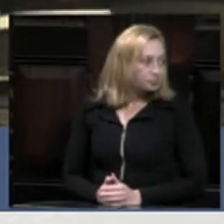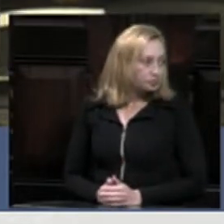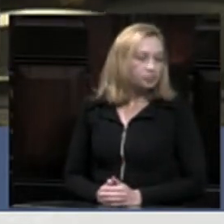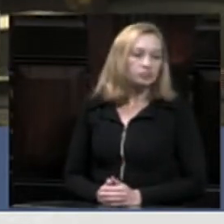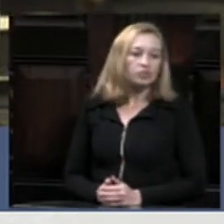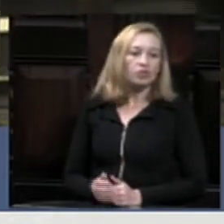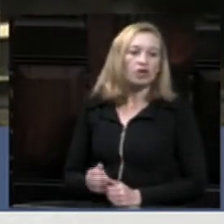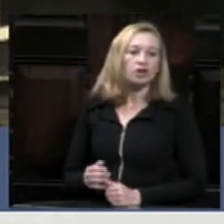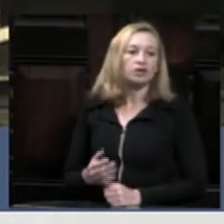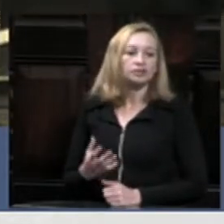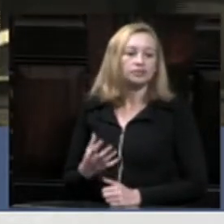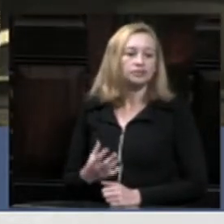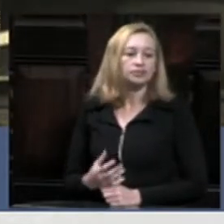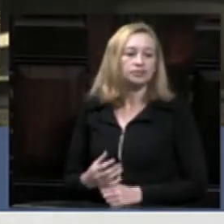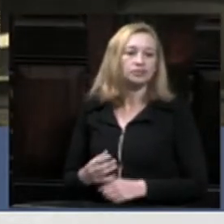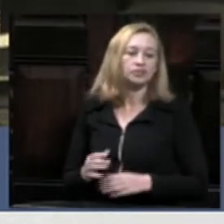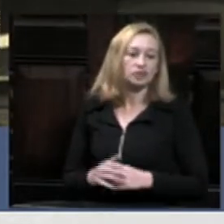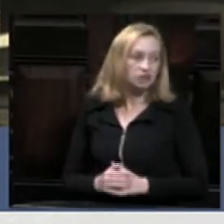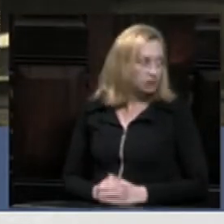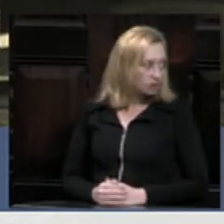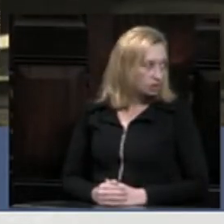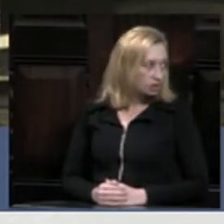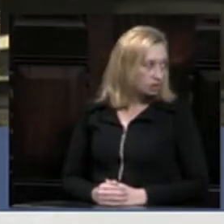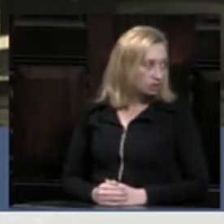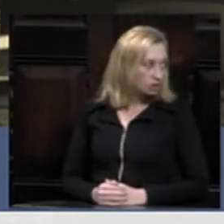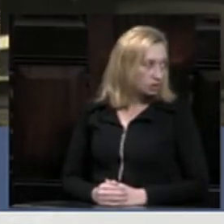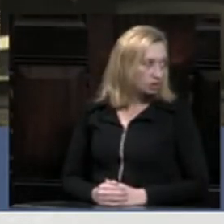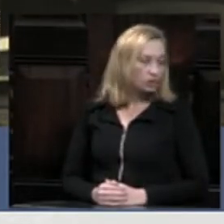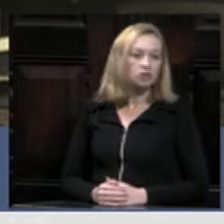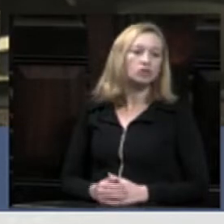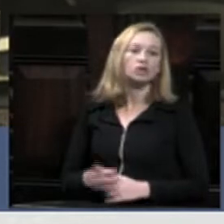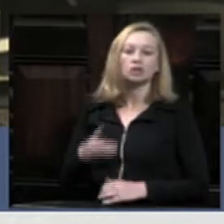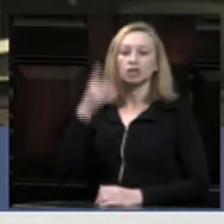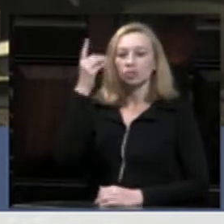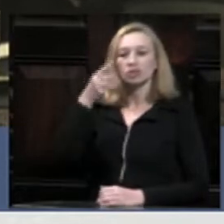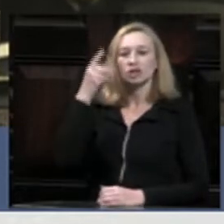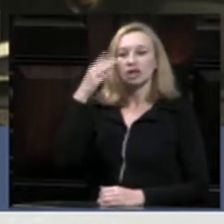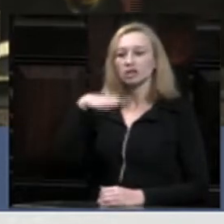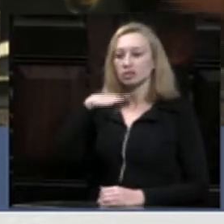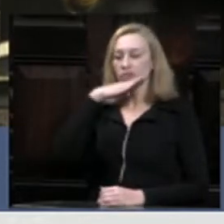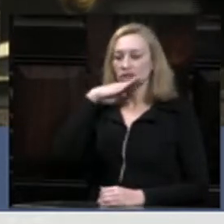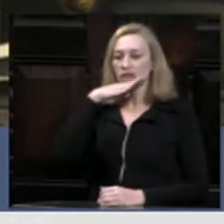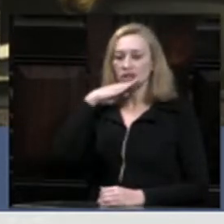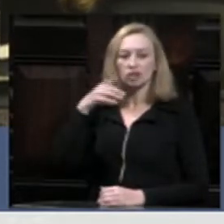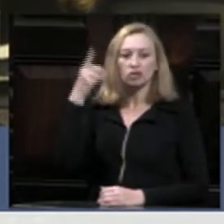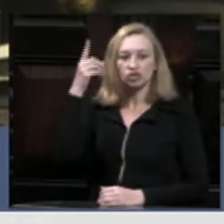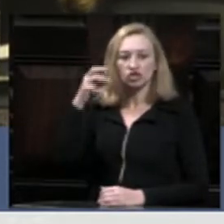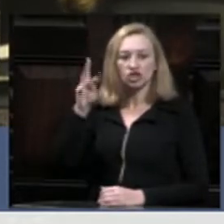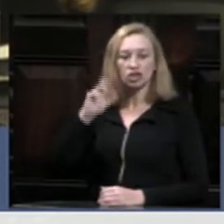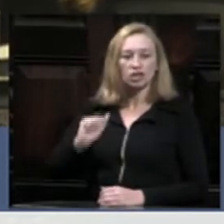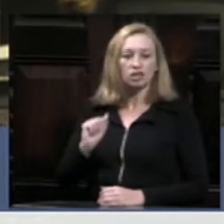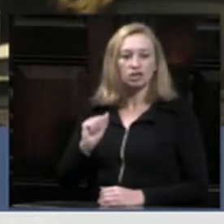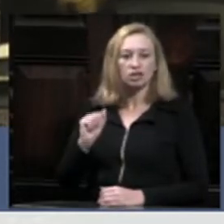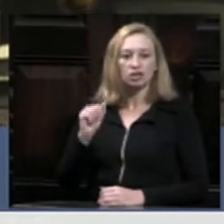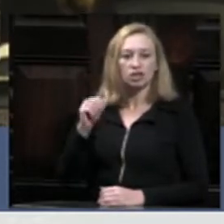Excelência e, para emitir parecer pela Comissão de Esporte, deputado Chiquinho da Mangueira, Dica, tio